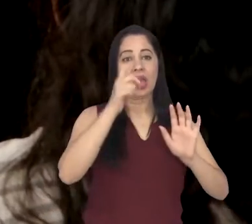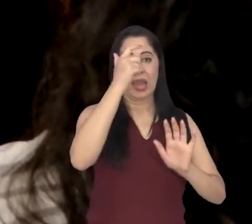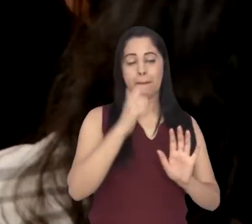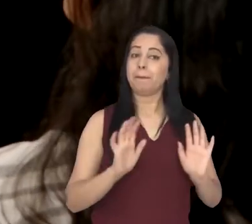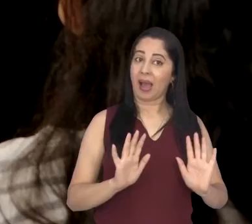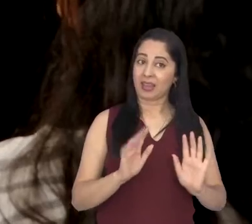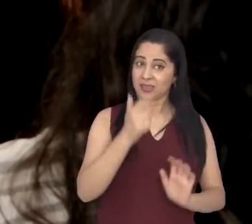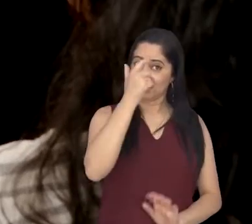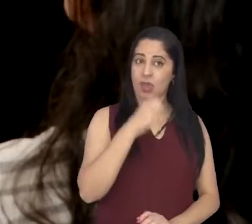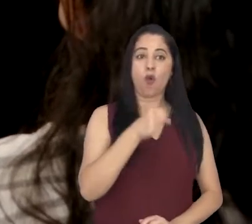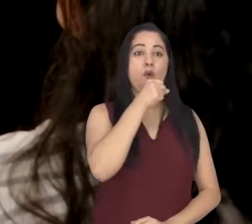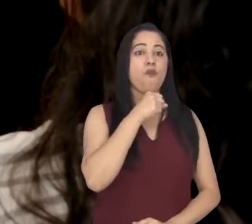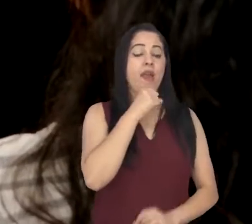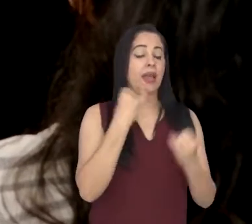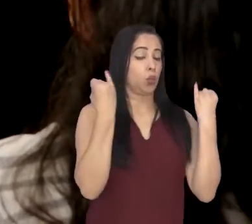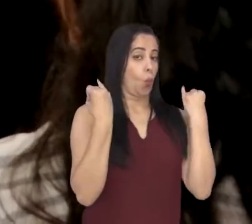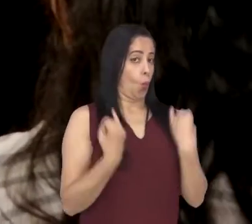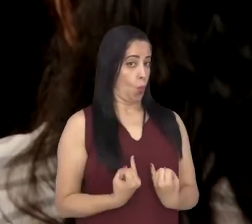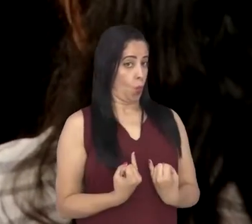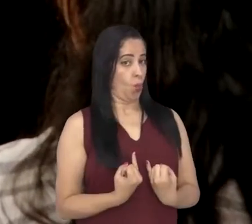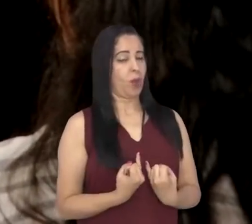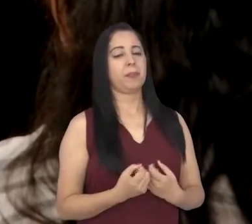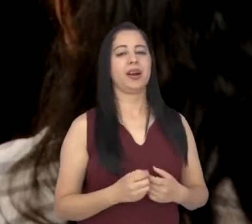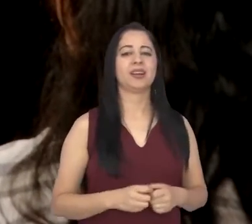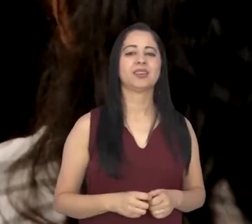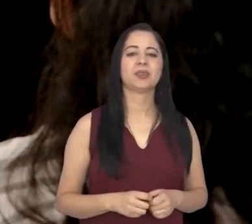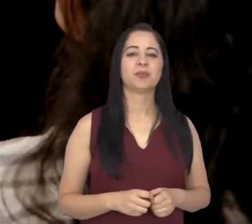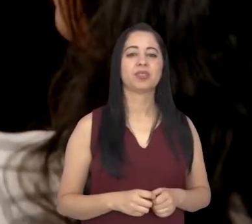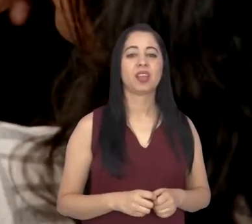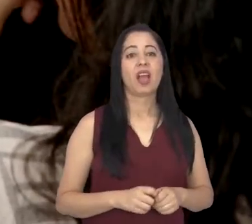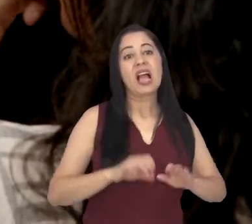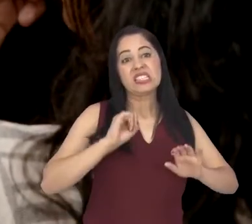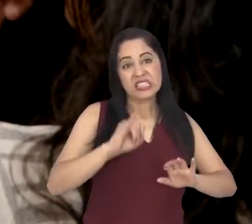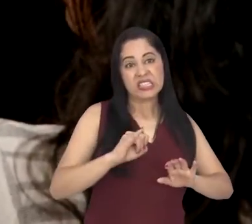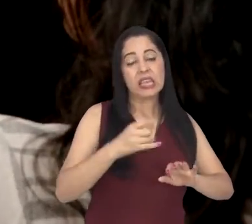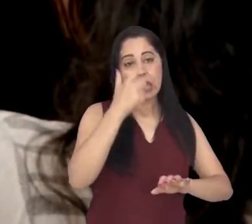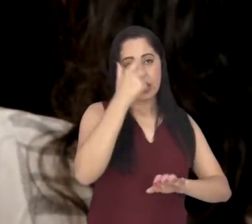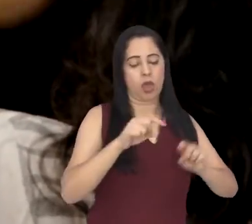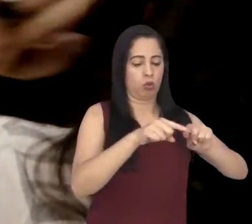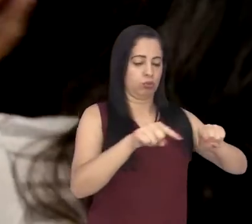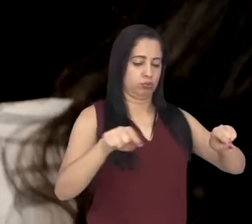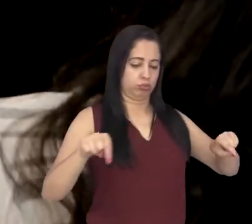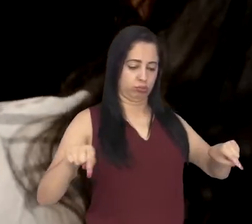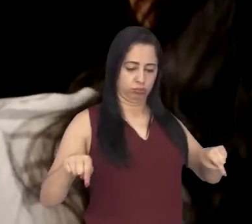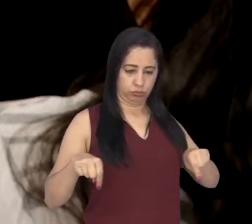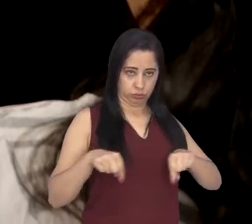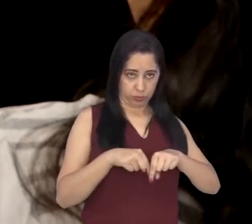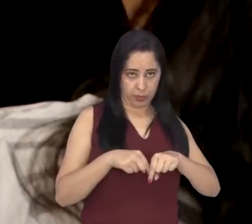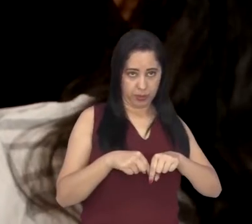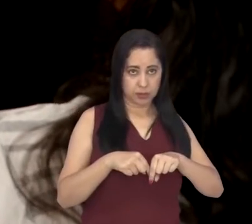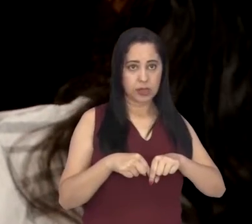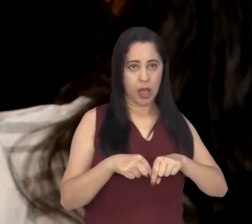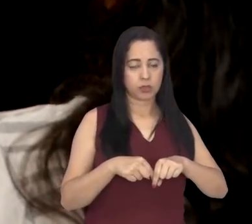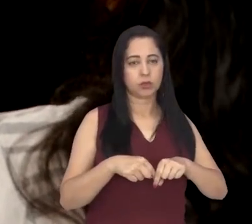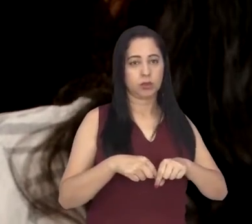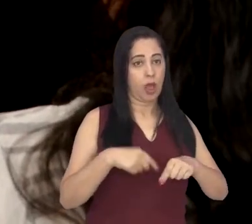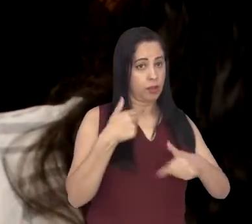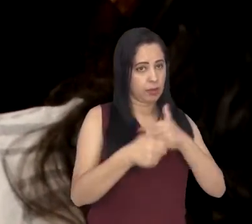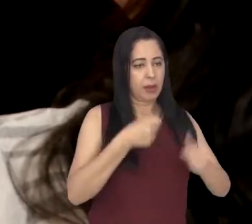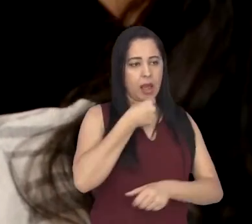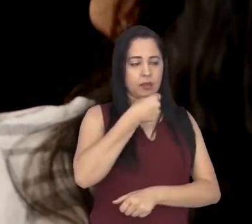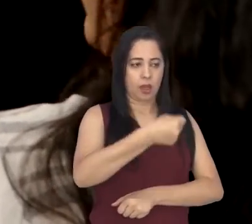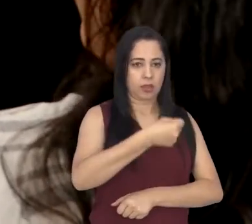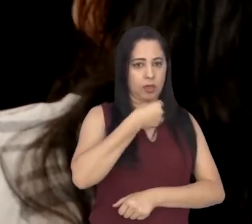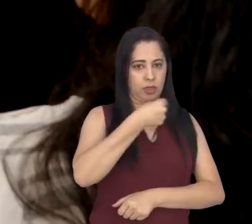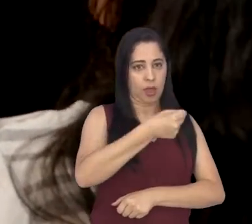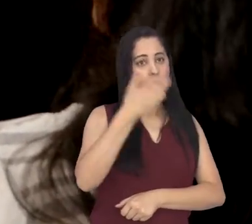um velho magro, que ia para lá e para... A não ser que me botasse no estúdio, que, como eu falei, entrevista tudo bem, mas eu